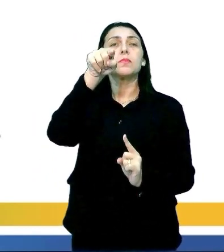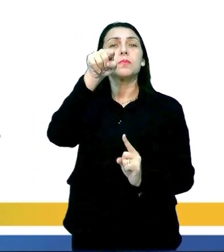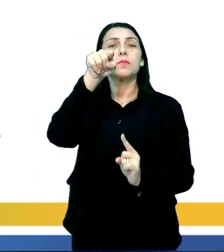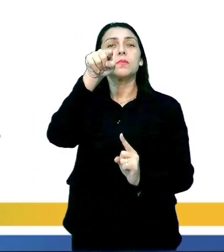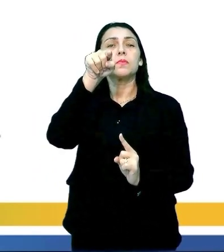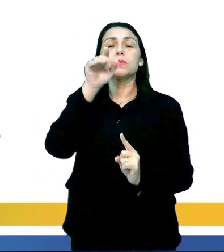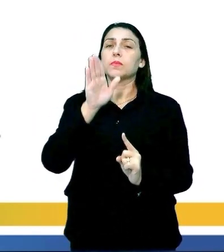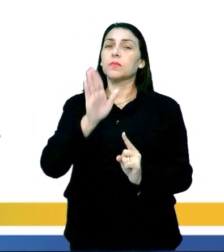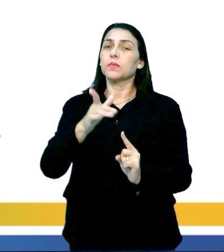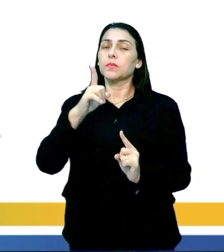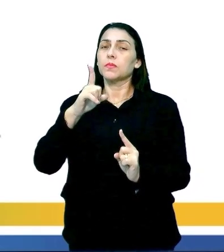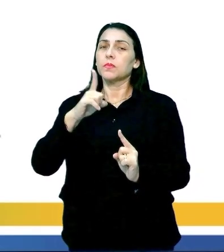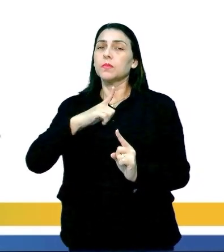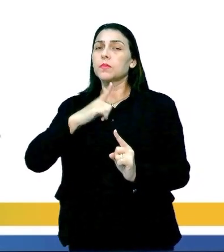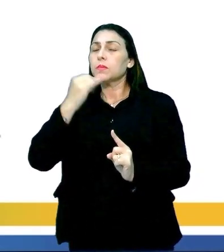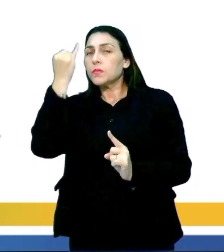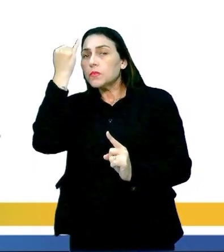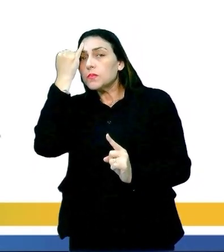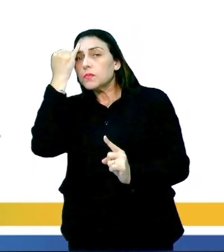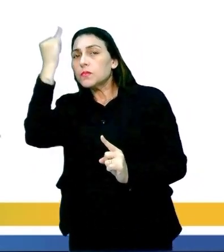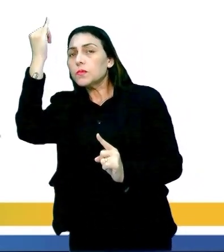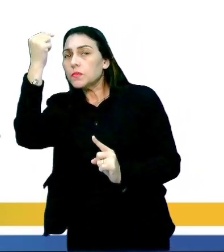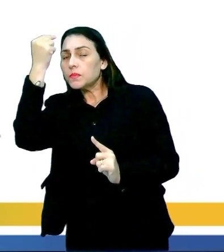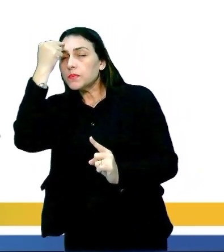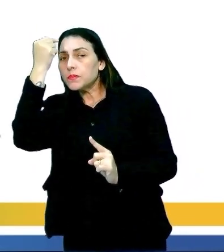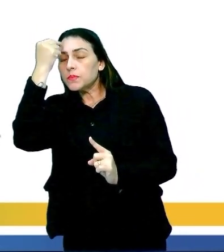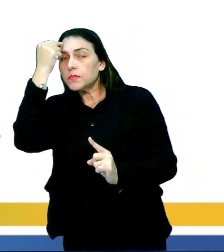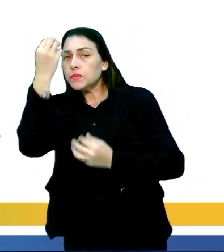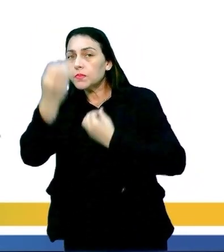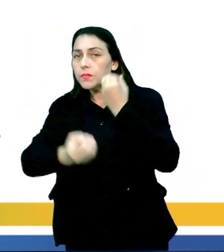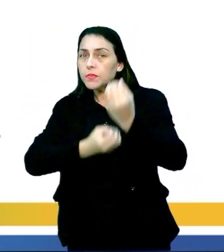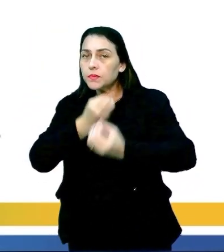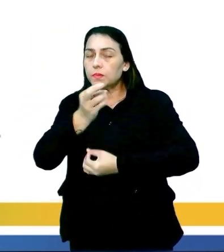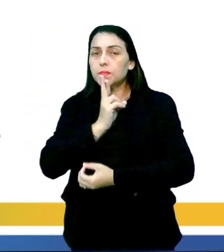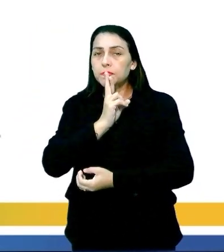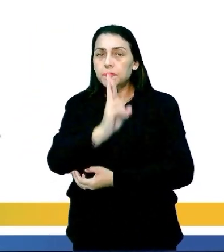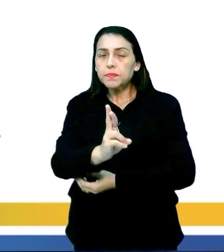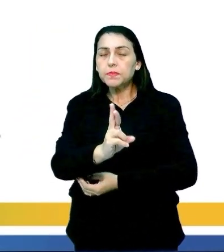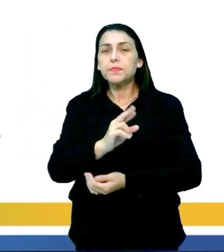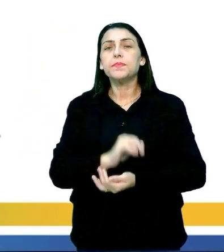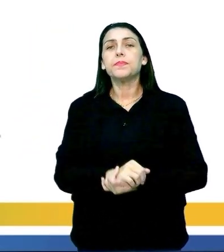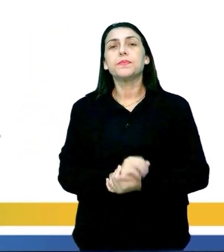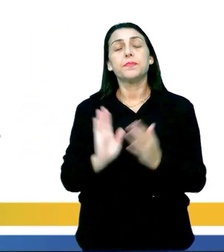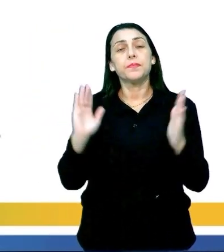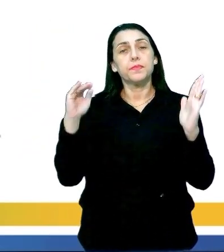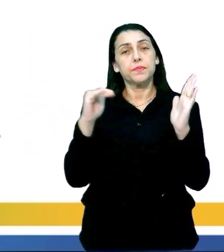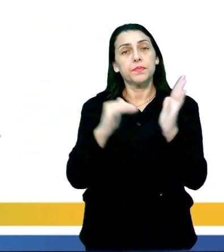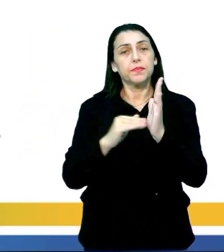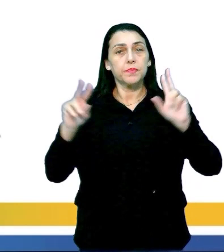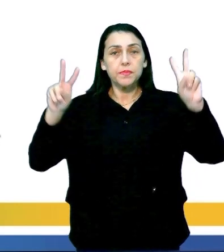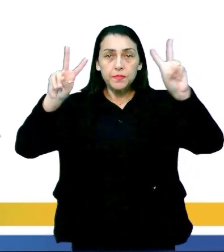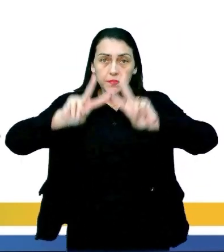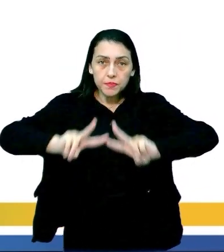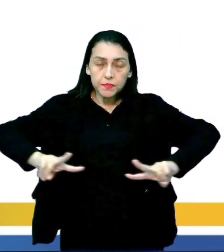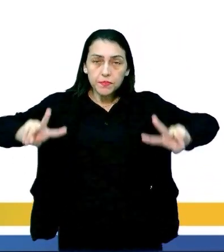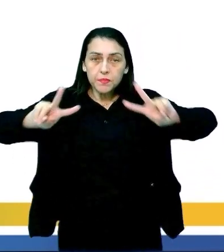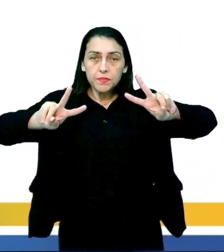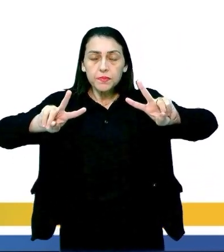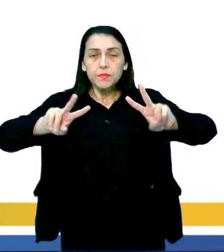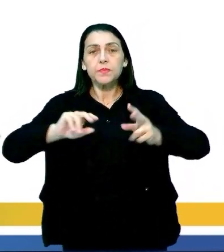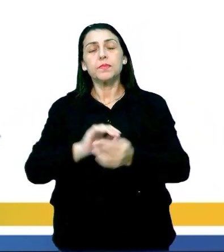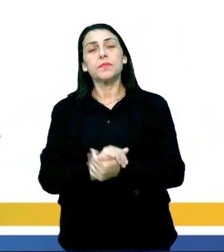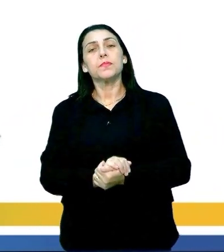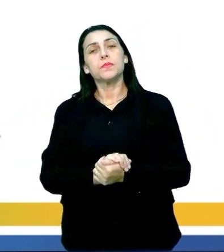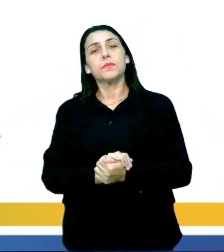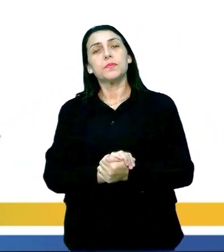aí nós já temos uma ideia de como resolver, até visualmente.